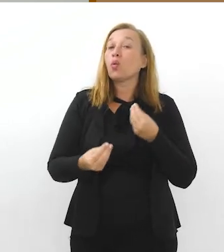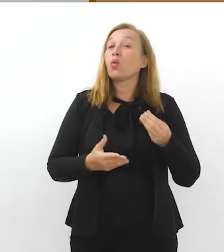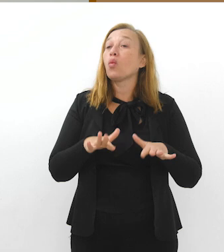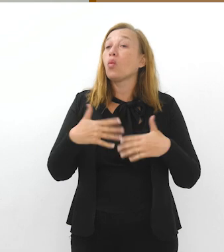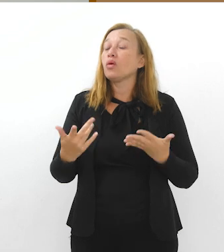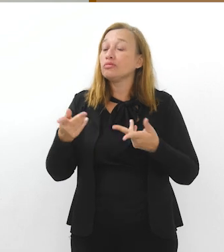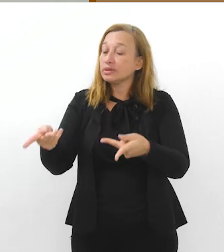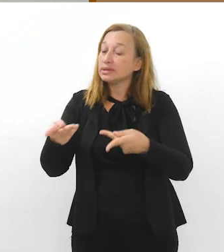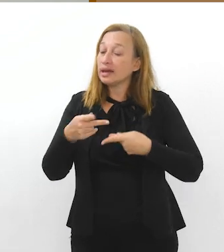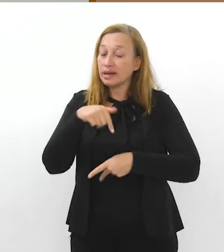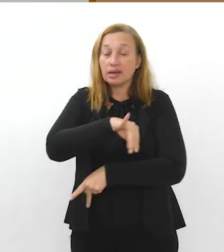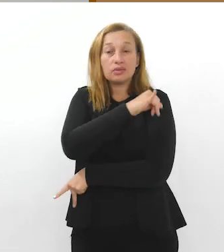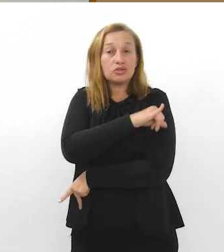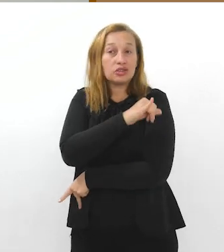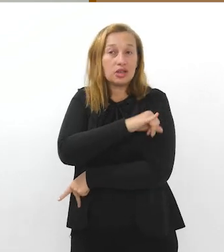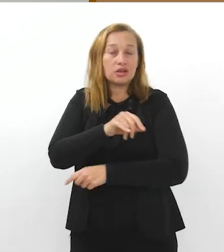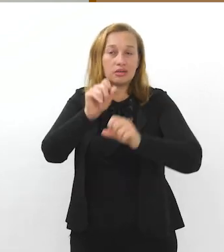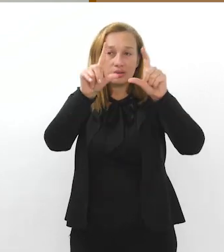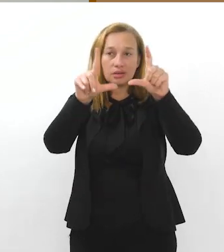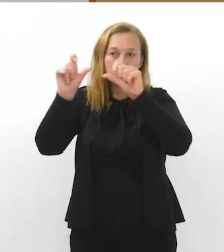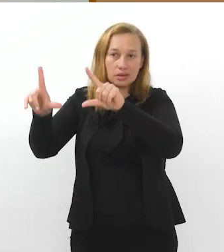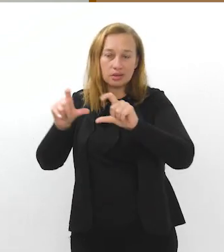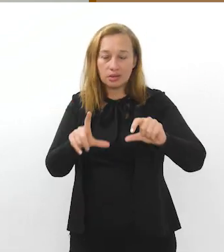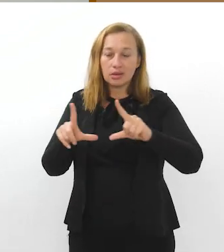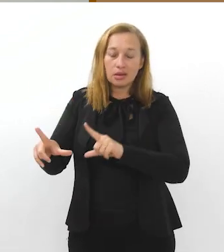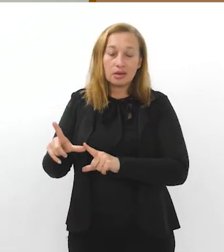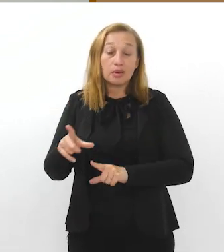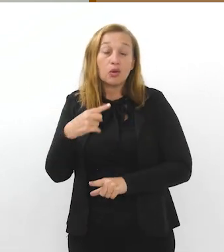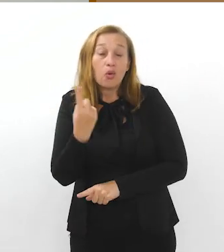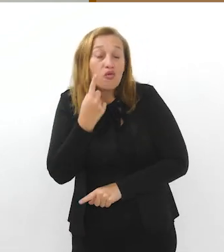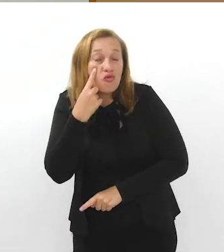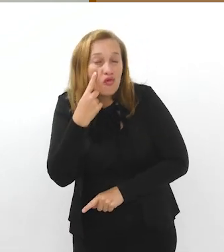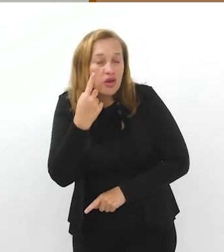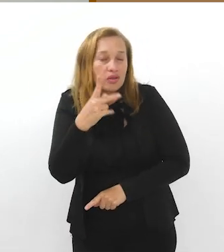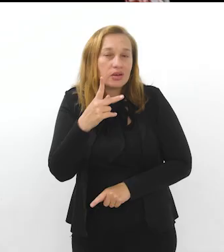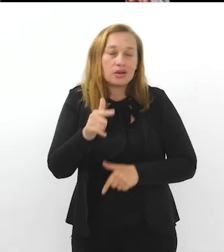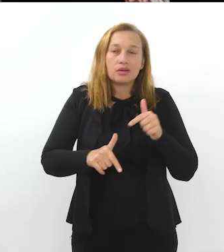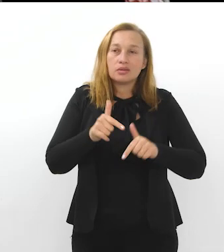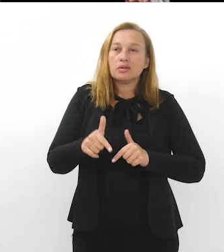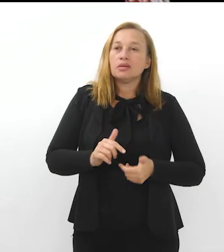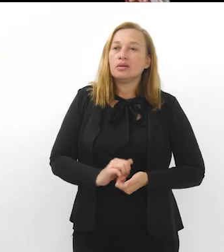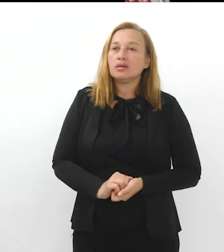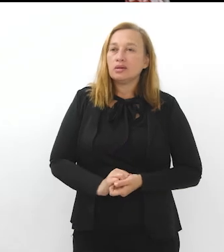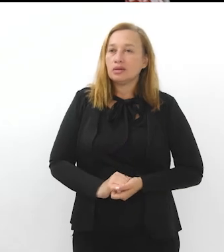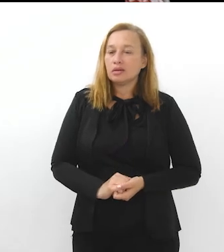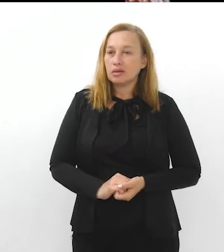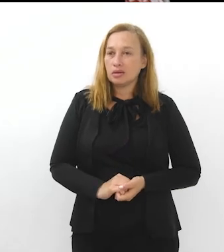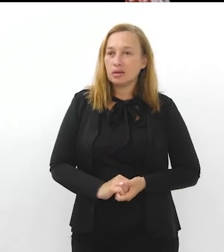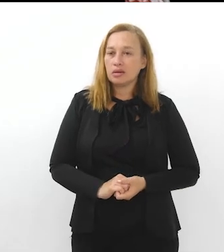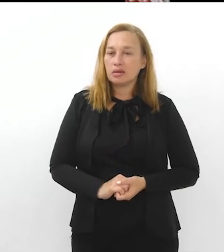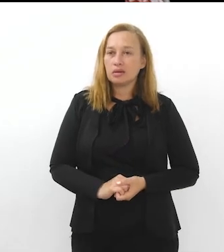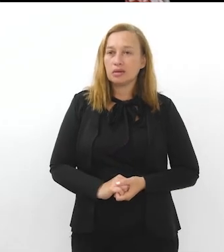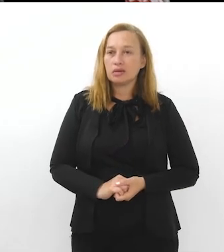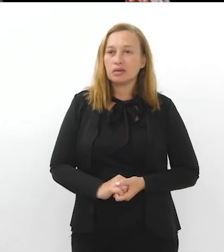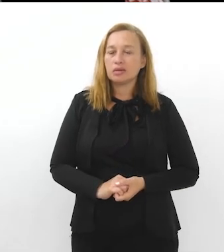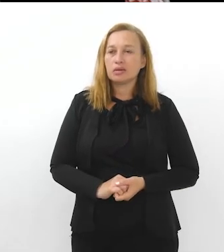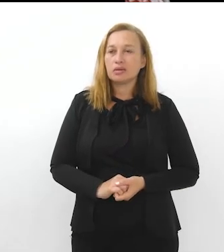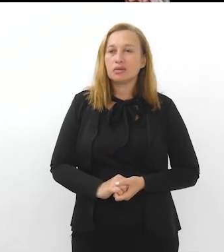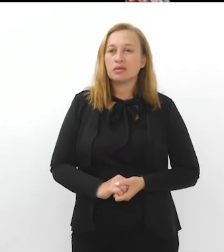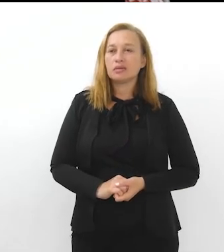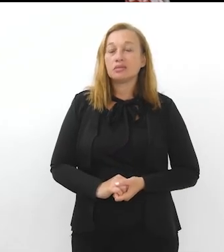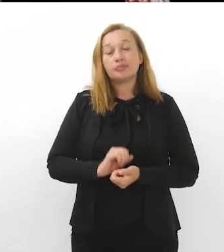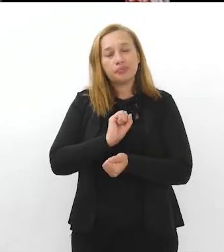a fé dela, né? E ela consegue passar isso para os filhos. E quando é que você vem aqui no Rio de Janeiro fazer exposição para